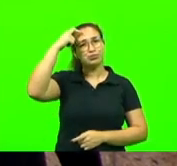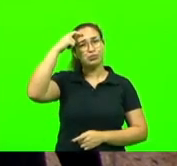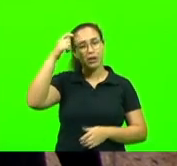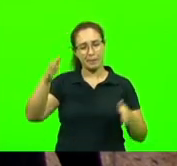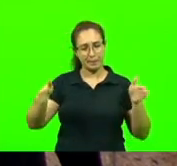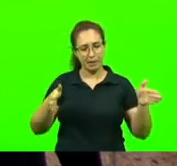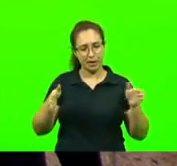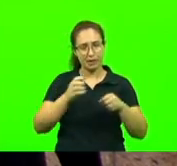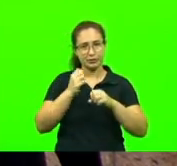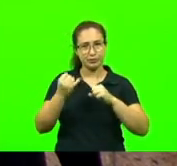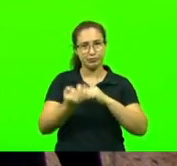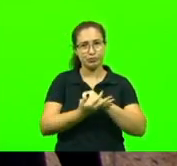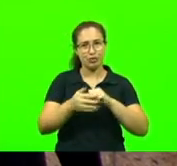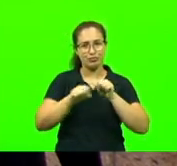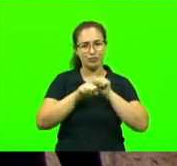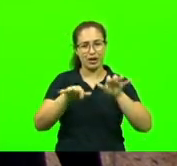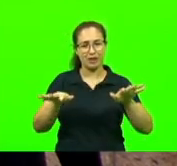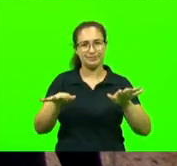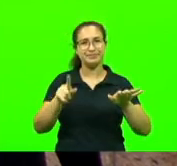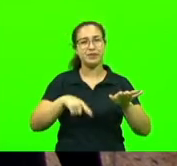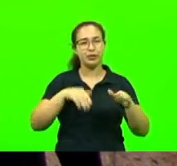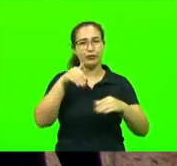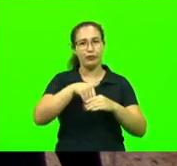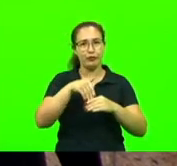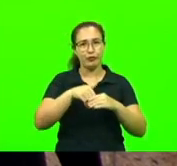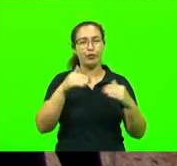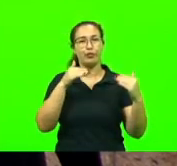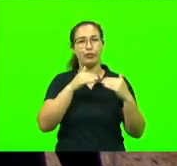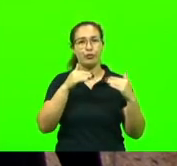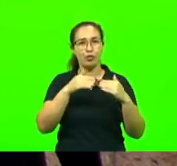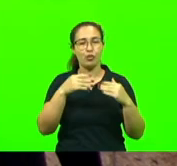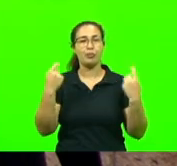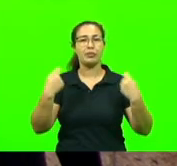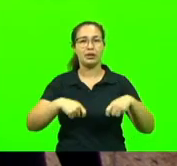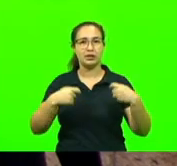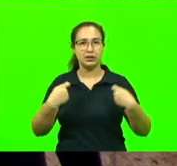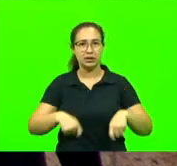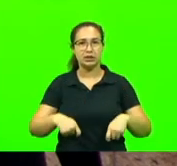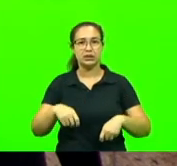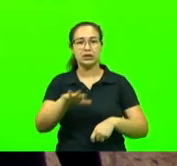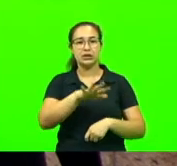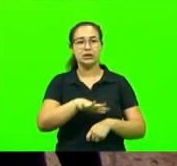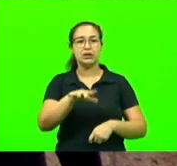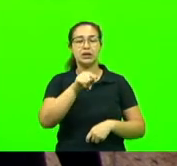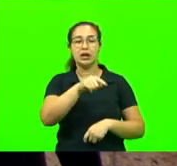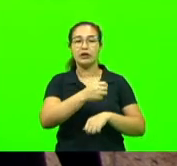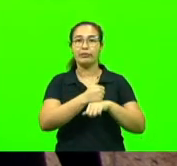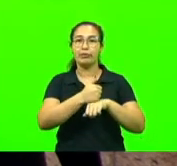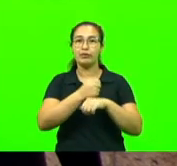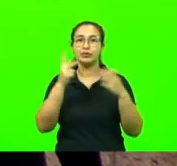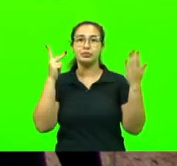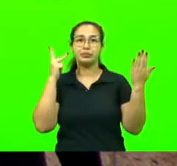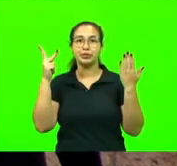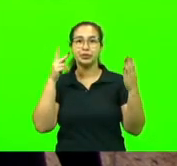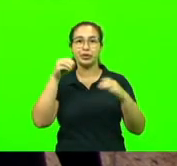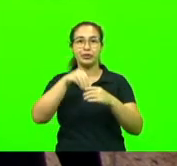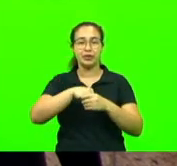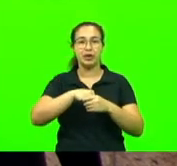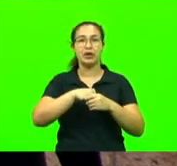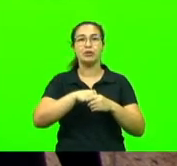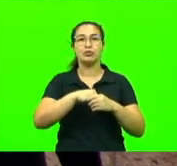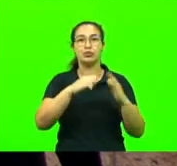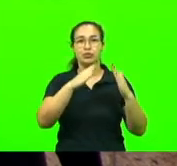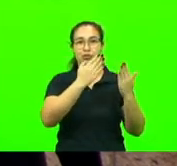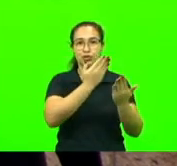da pandemia. Então, meu voto favorável para que tenhamos, sim, profissionais da área da psicologia nas escolas públicas da